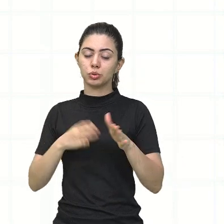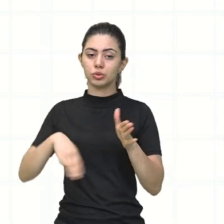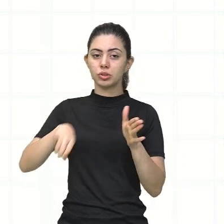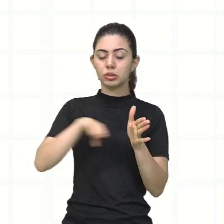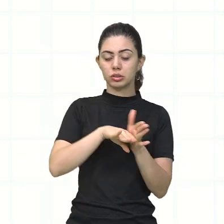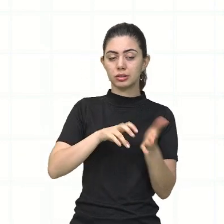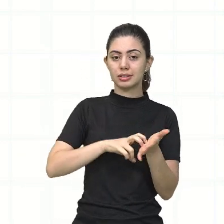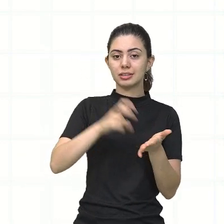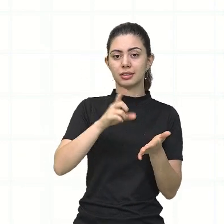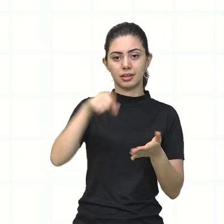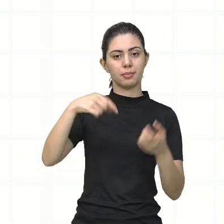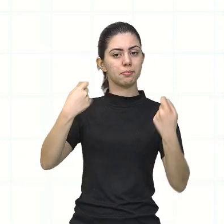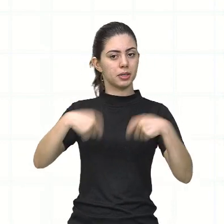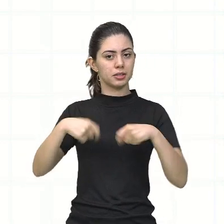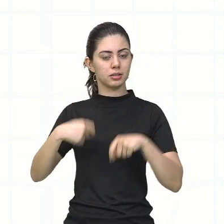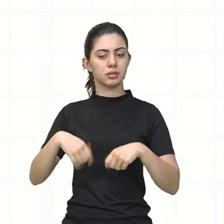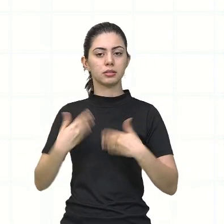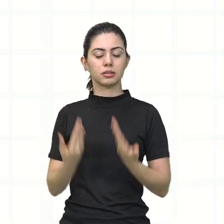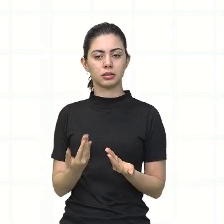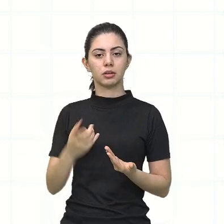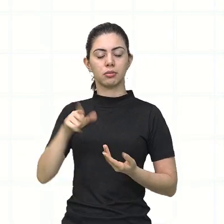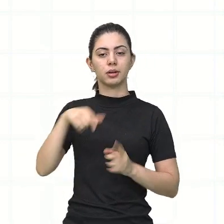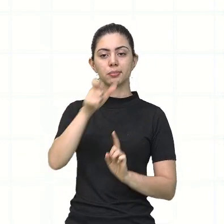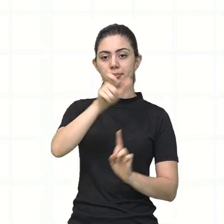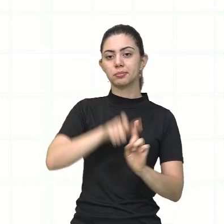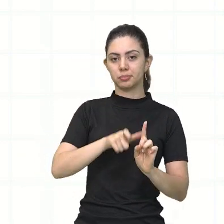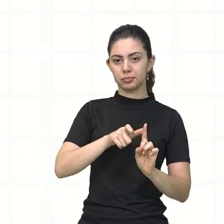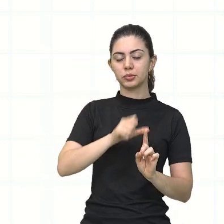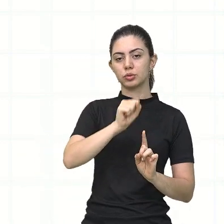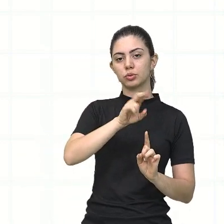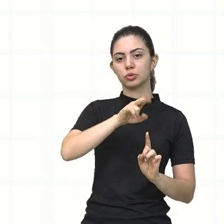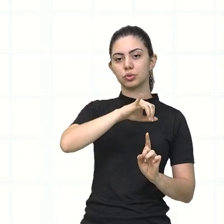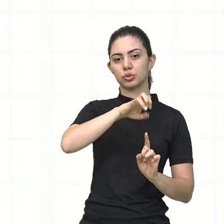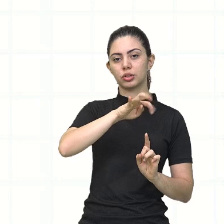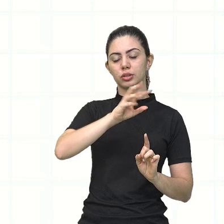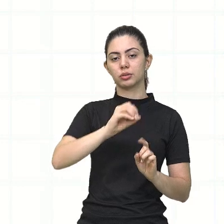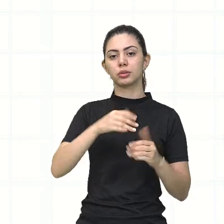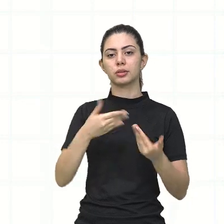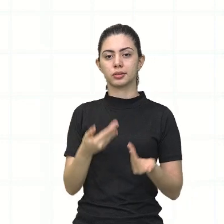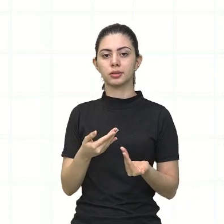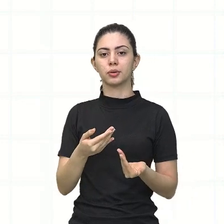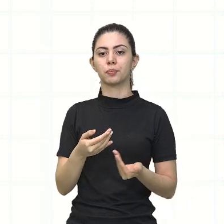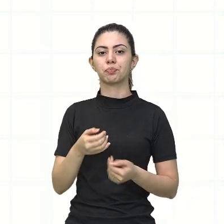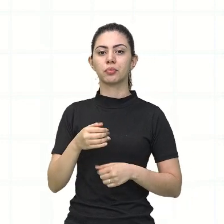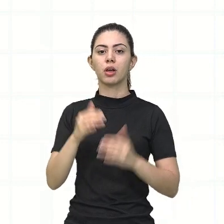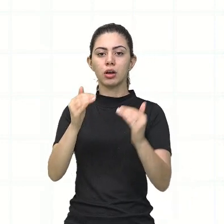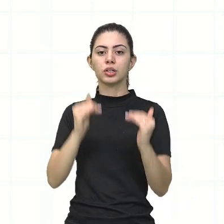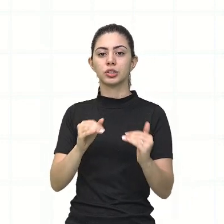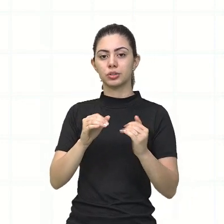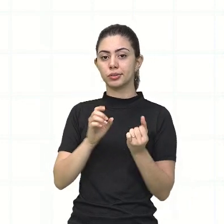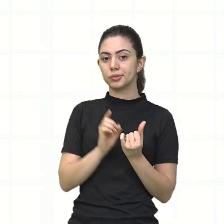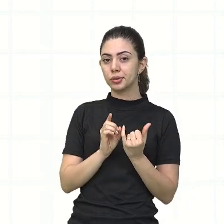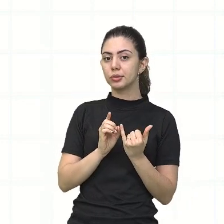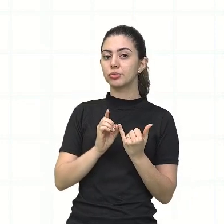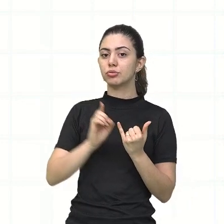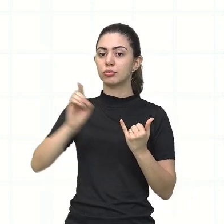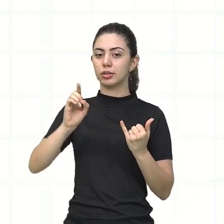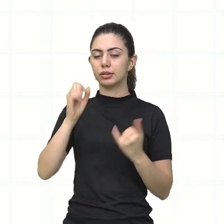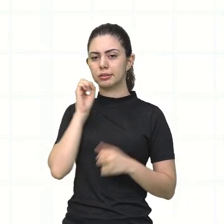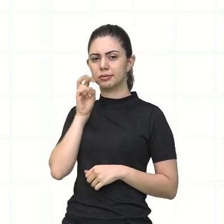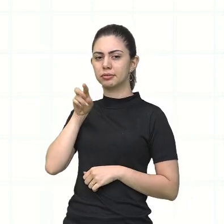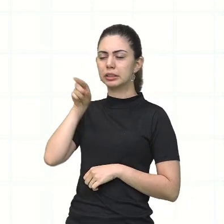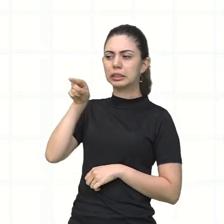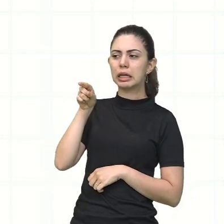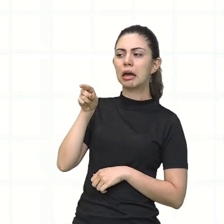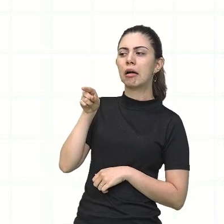necessário, funcionando como um sujeito. Exemplo de oração objetiva direta, eu vi que ele estava cansado. Veja como a gente tem aqui